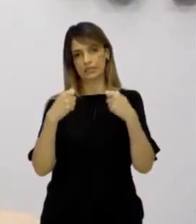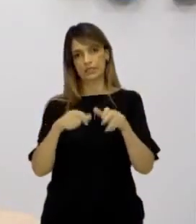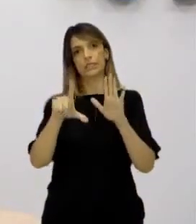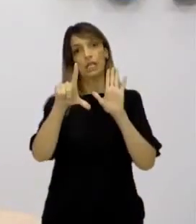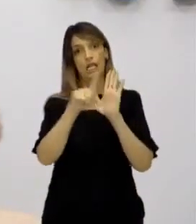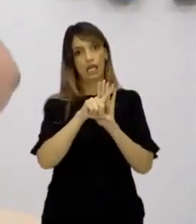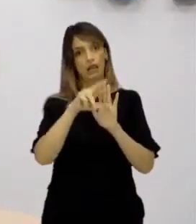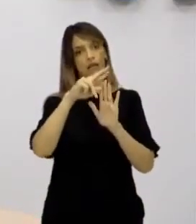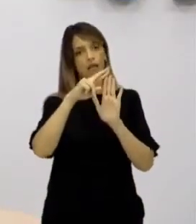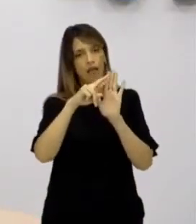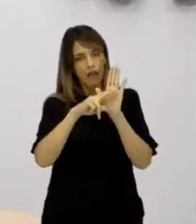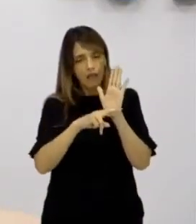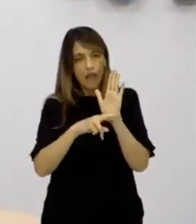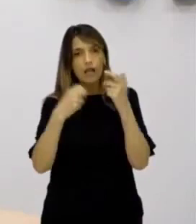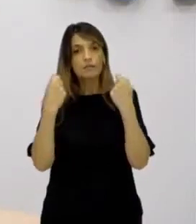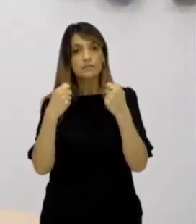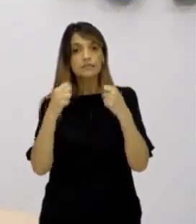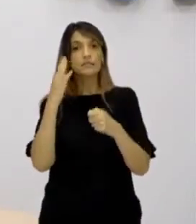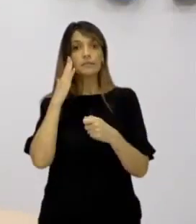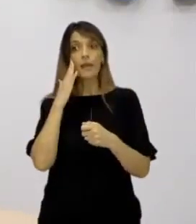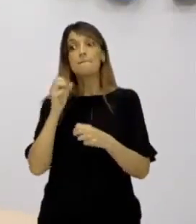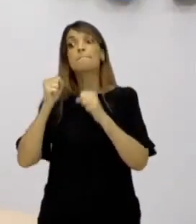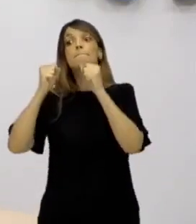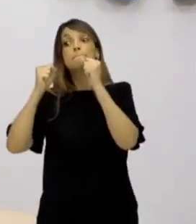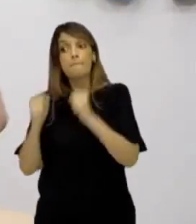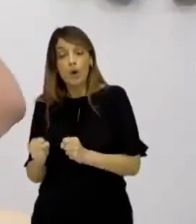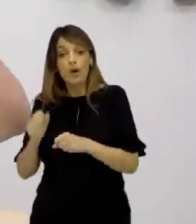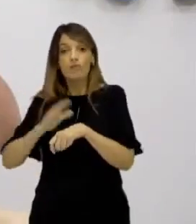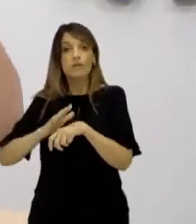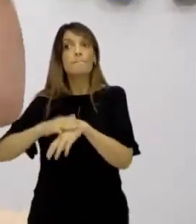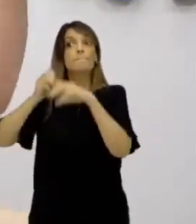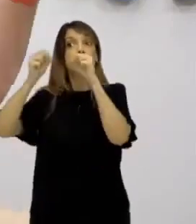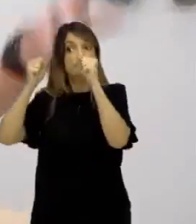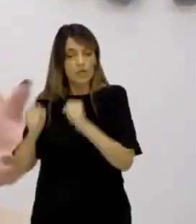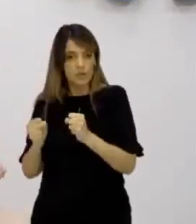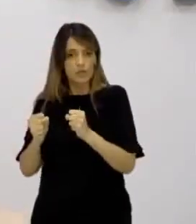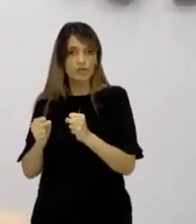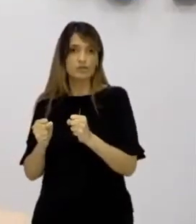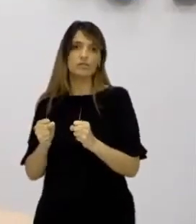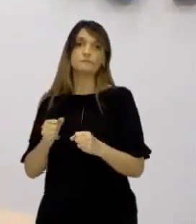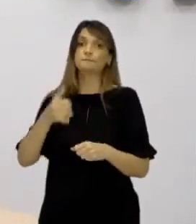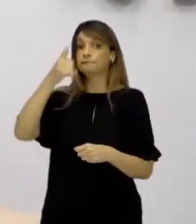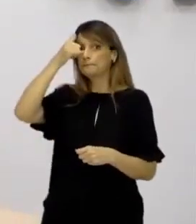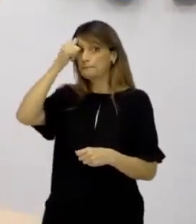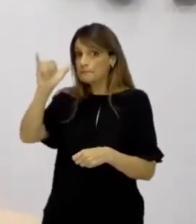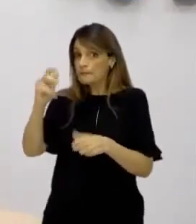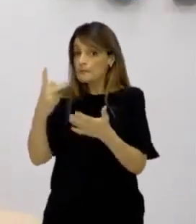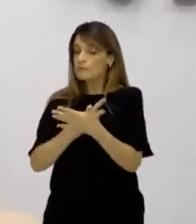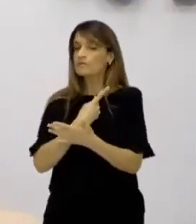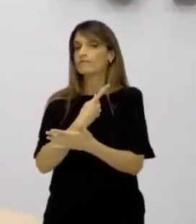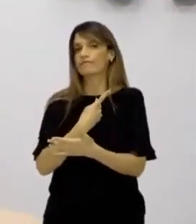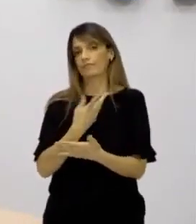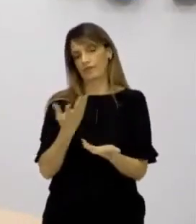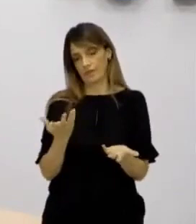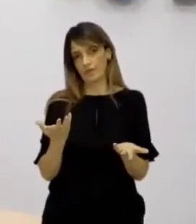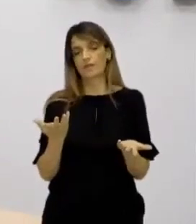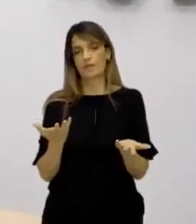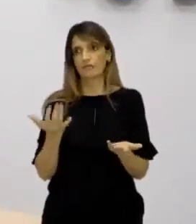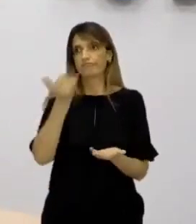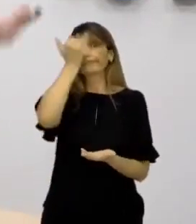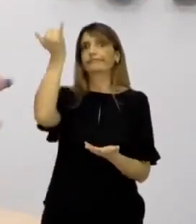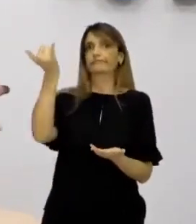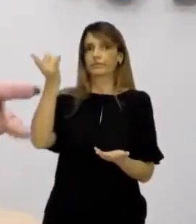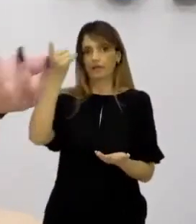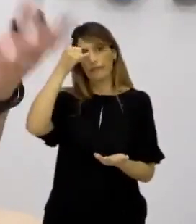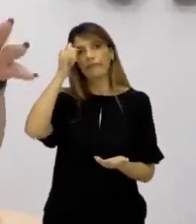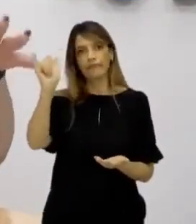que, justamente, além da gente saber o que pode acontecer, né? Saber aí como se prevenir, enfim, a gente também ali, né, conhece